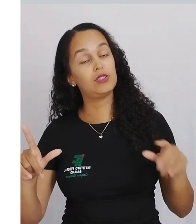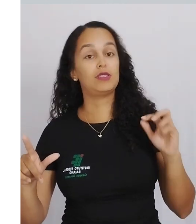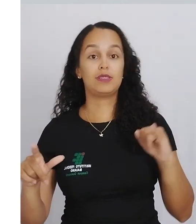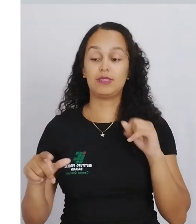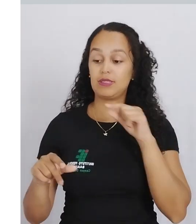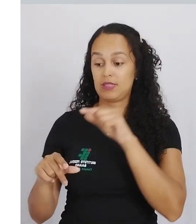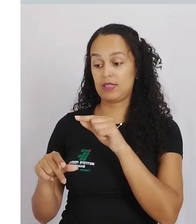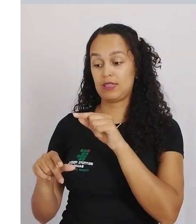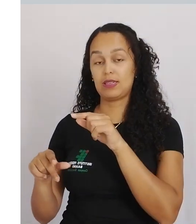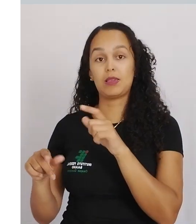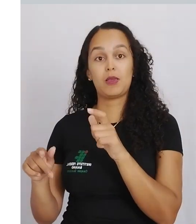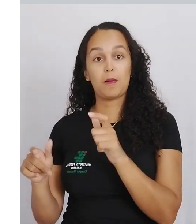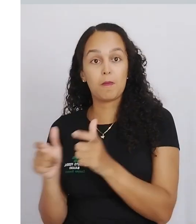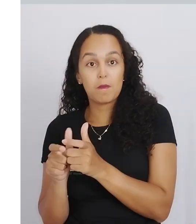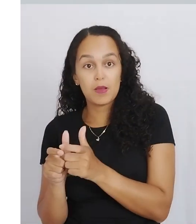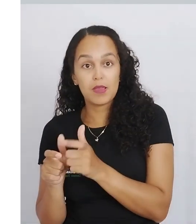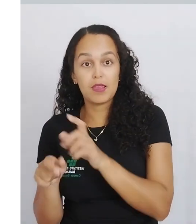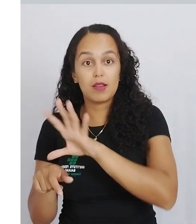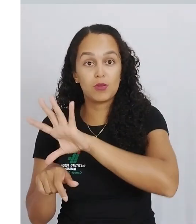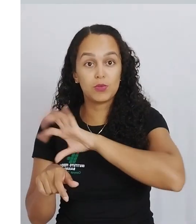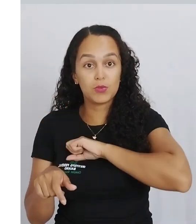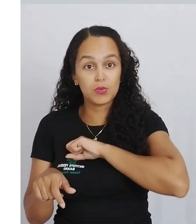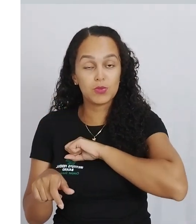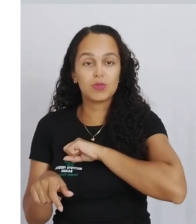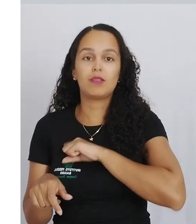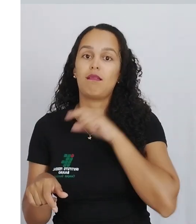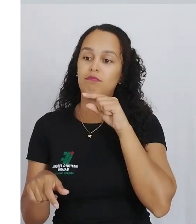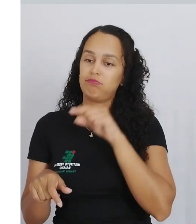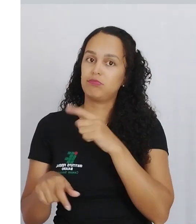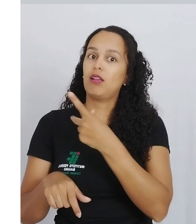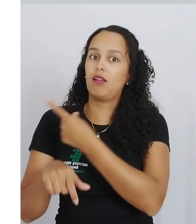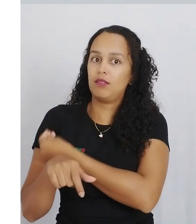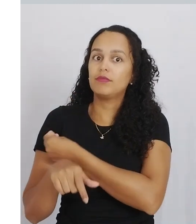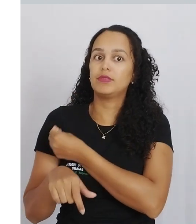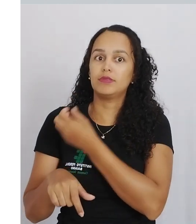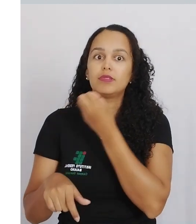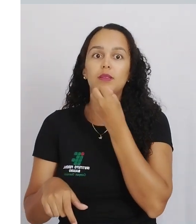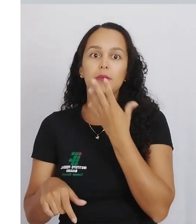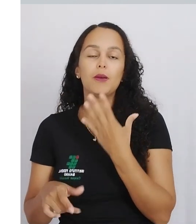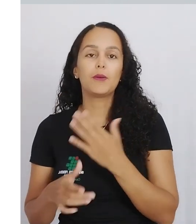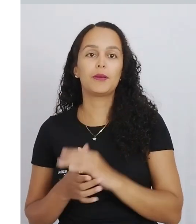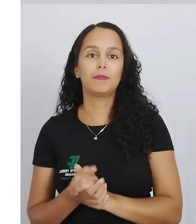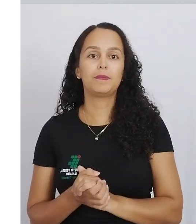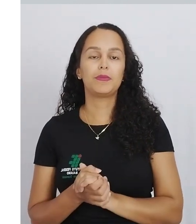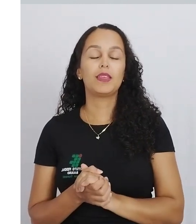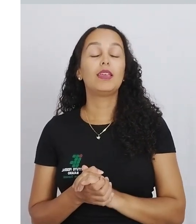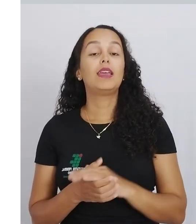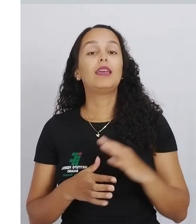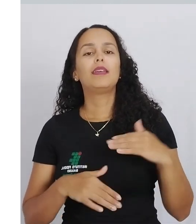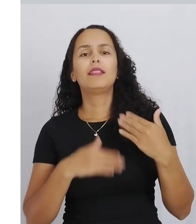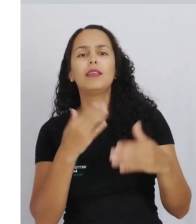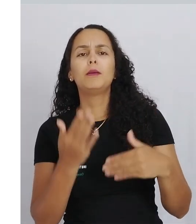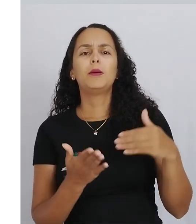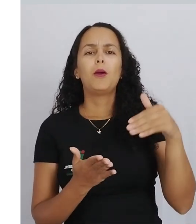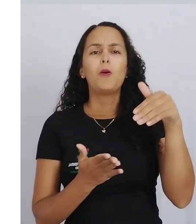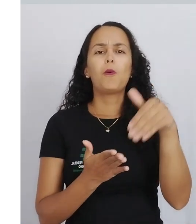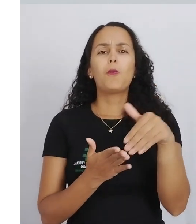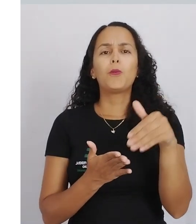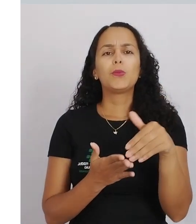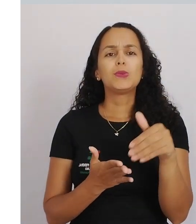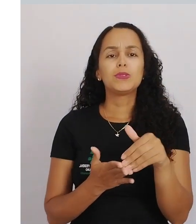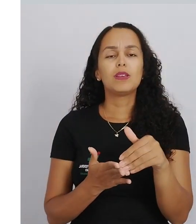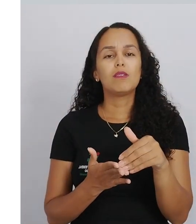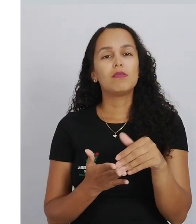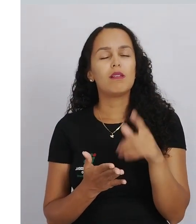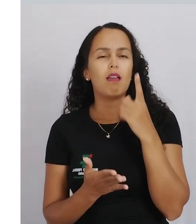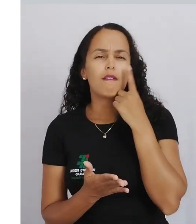alguma resposta positiva a minha vacina está tendo, né? E por último, a conclusão, que vai ser quando baterem o martelo e falar, ó,